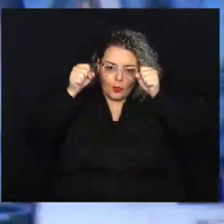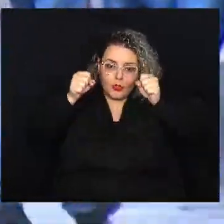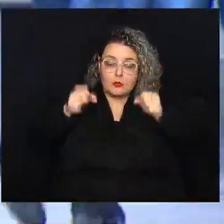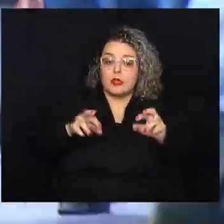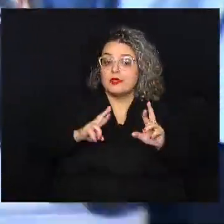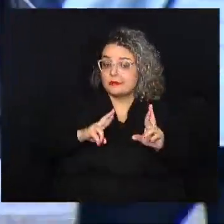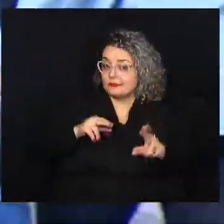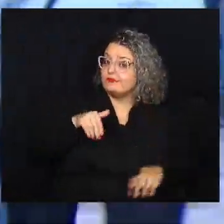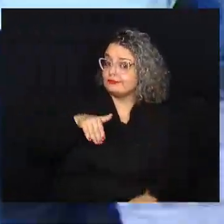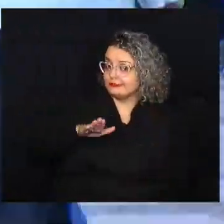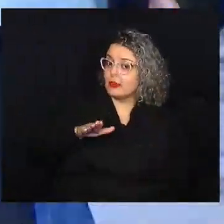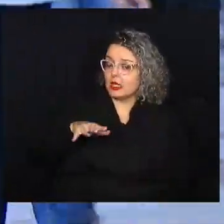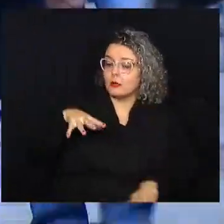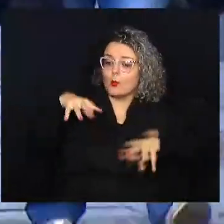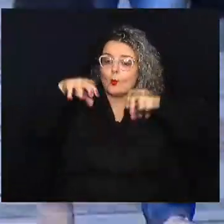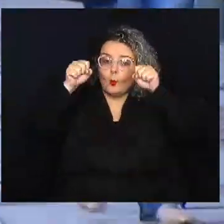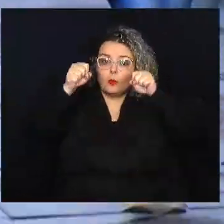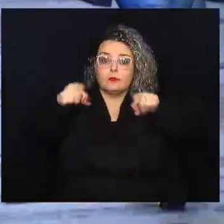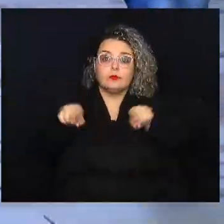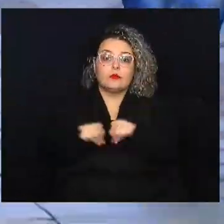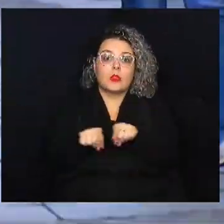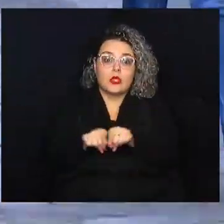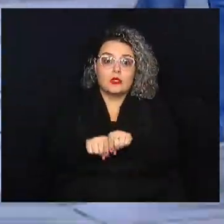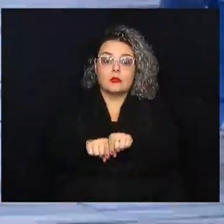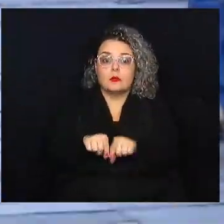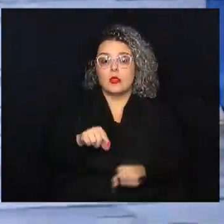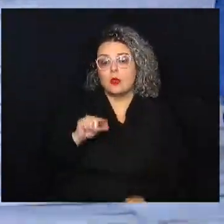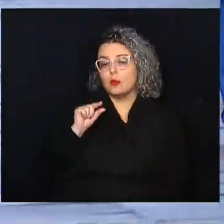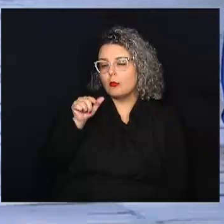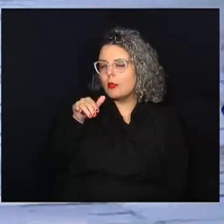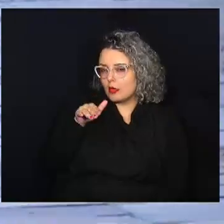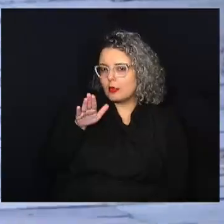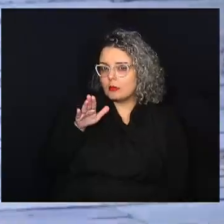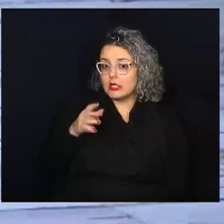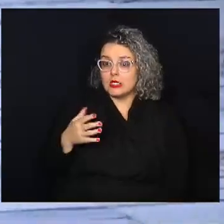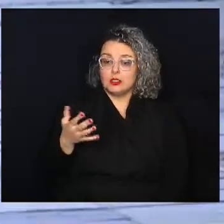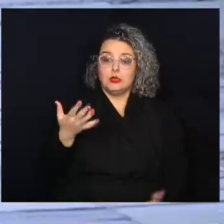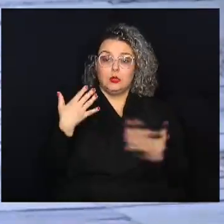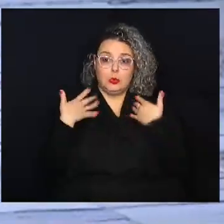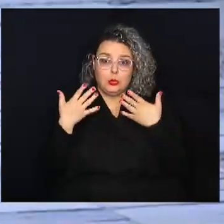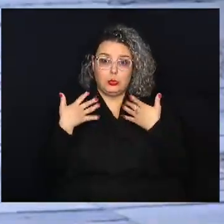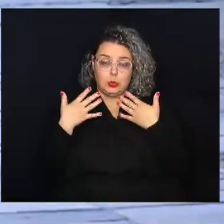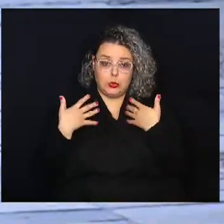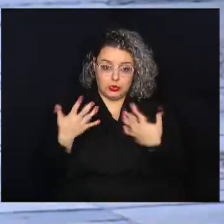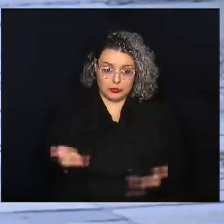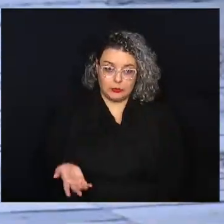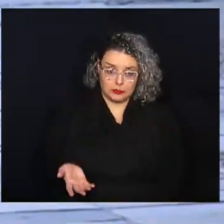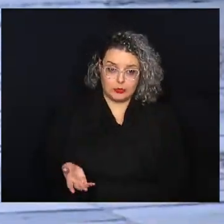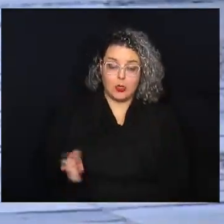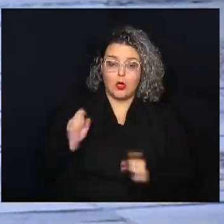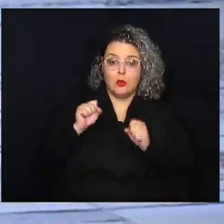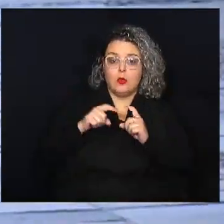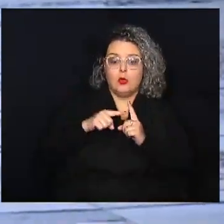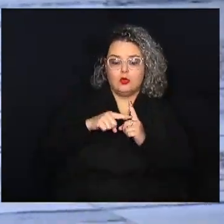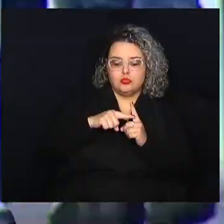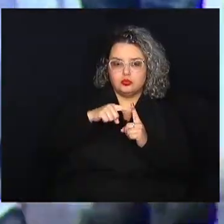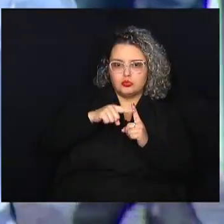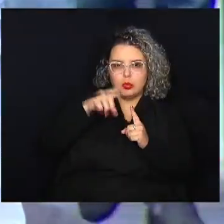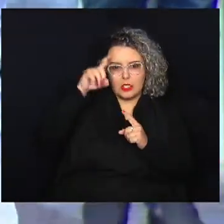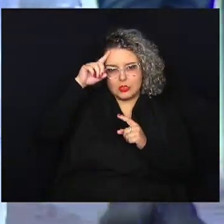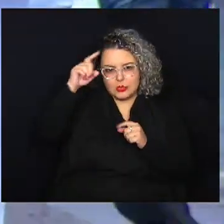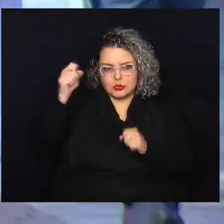seja ligeiramente mais seco e também ligeiramente mais quente. Então, devem predominar condições de dias